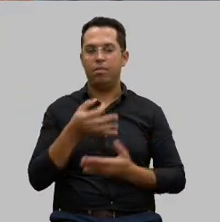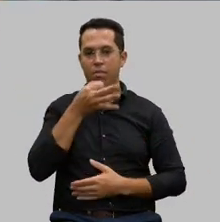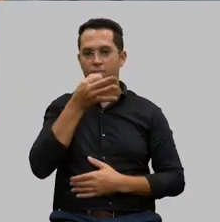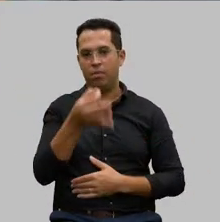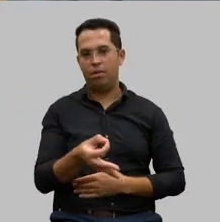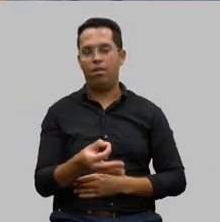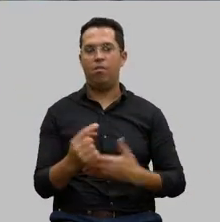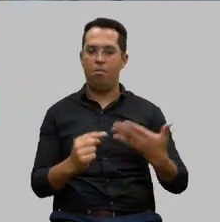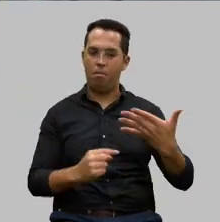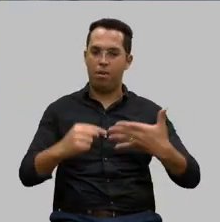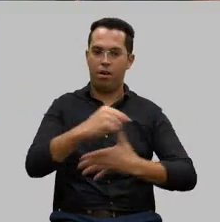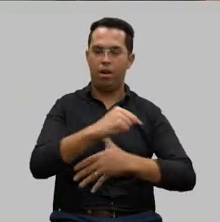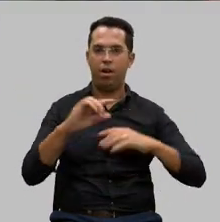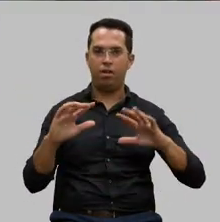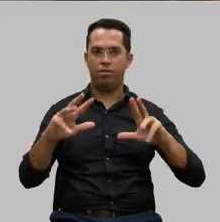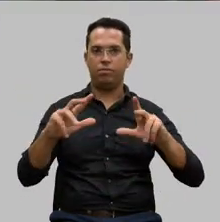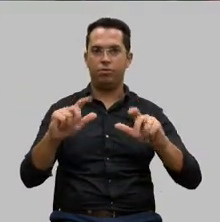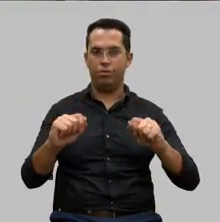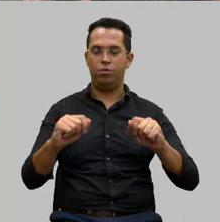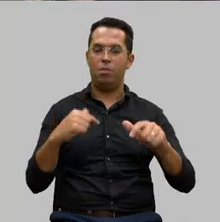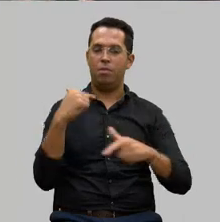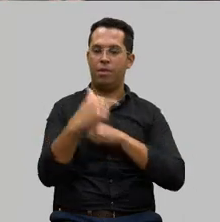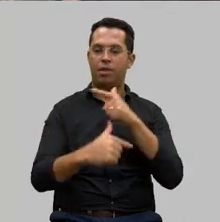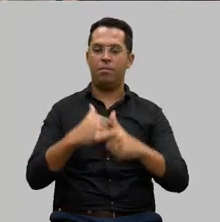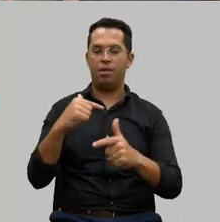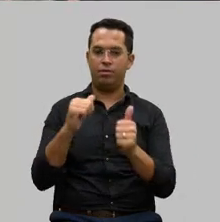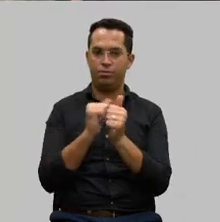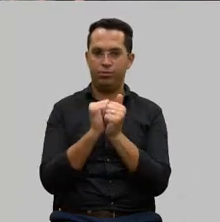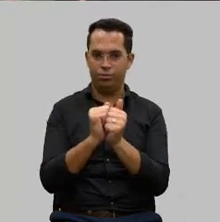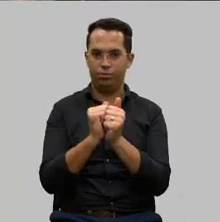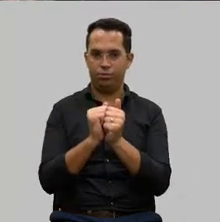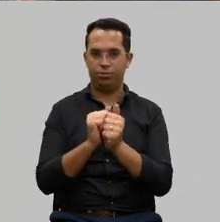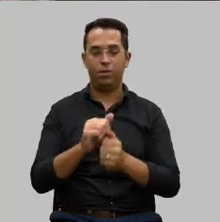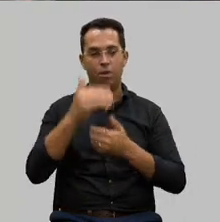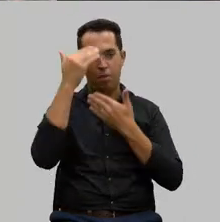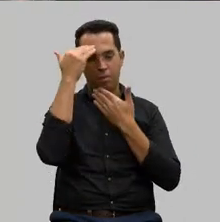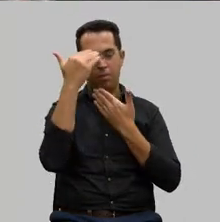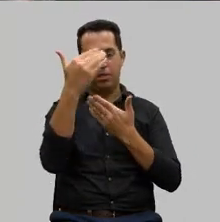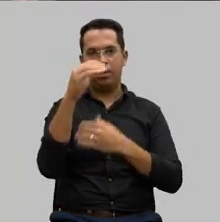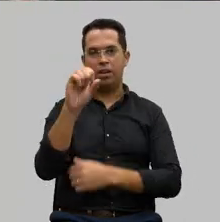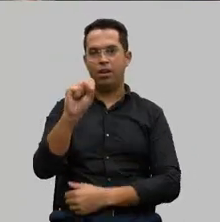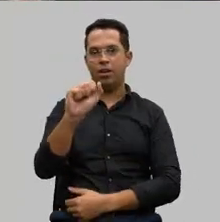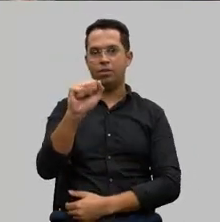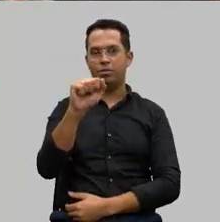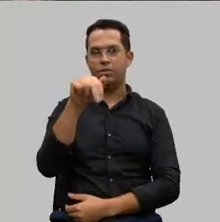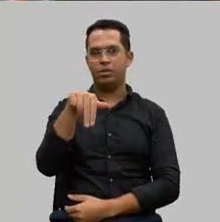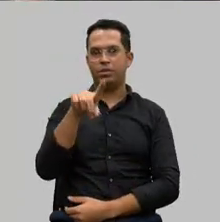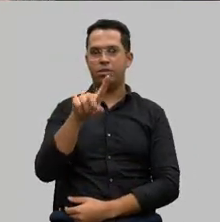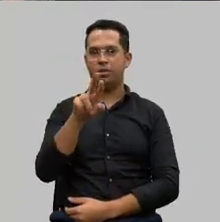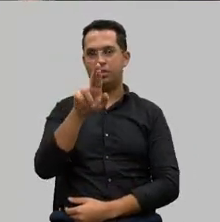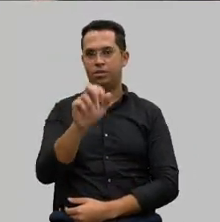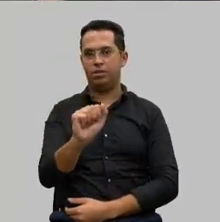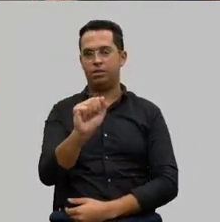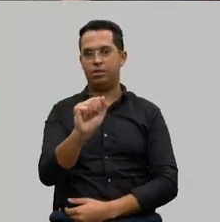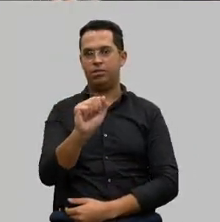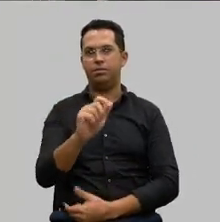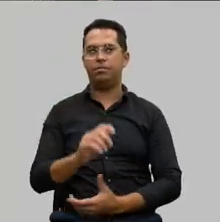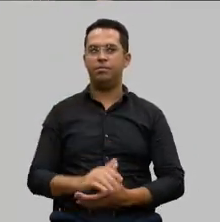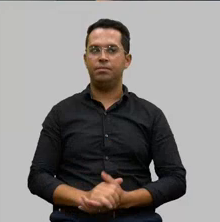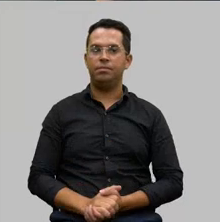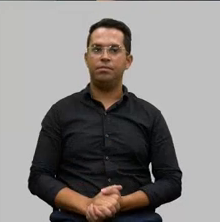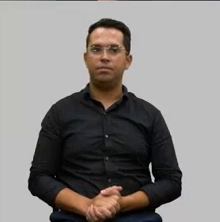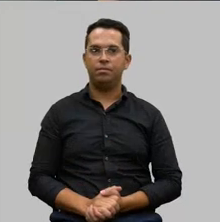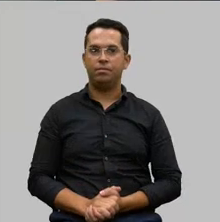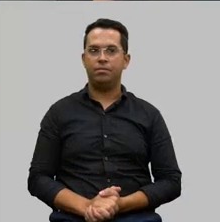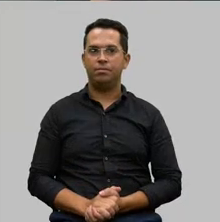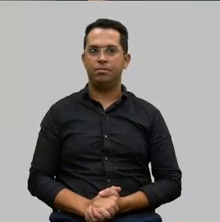bom é isso muito obrigado agradeço muito as suas colocações sua colaboração eu também tive a oportunidade de ser signatário